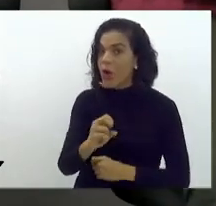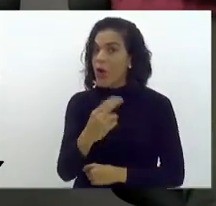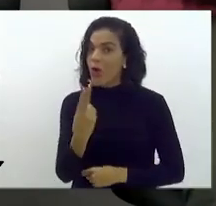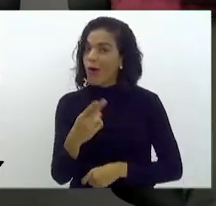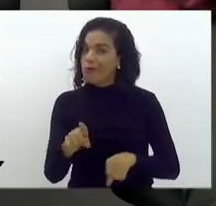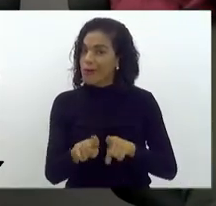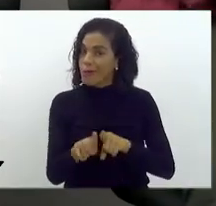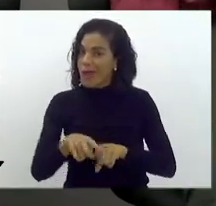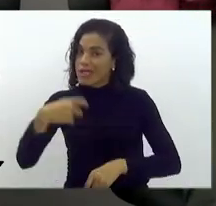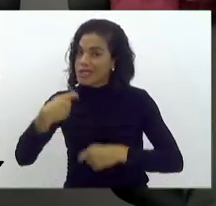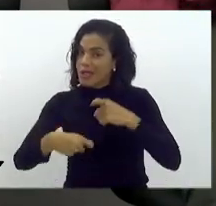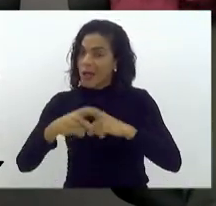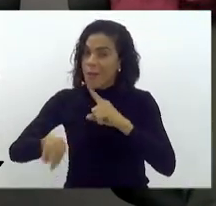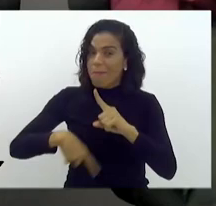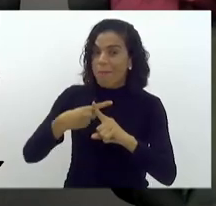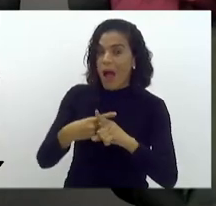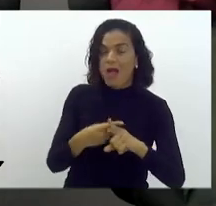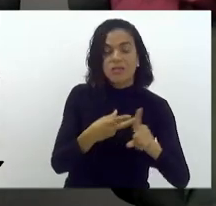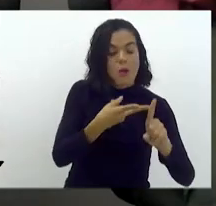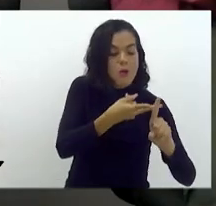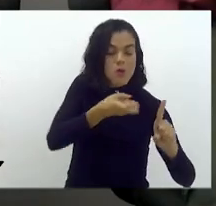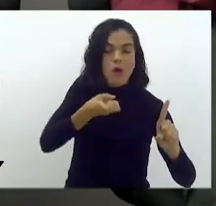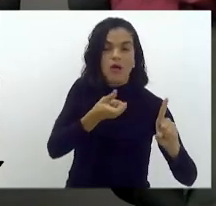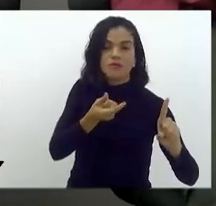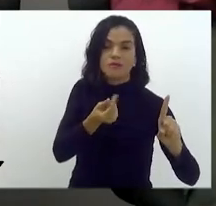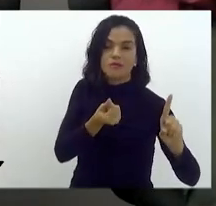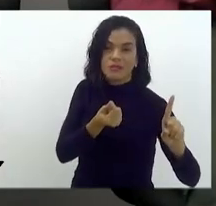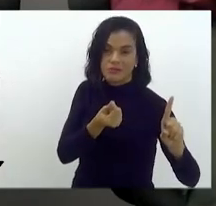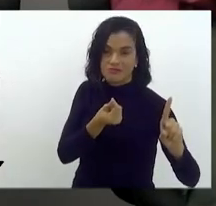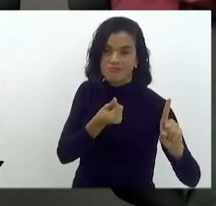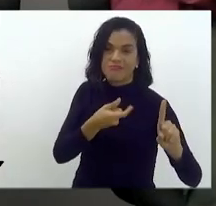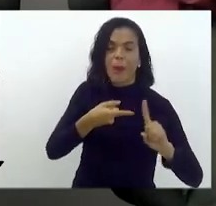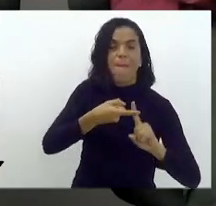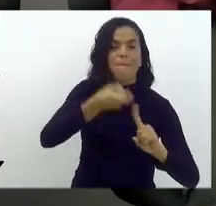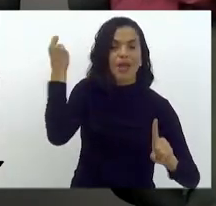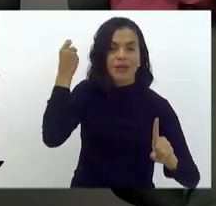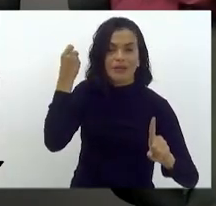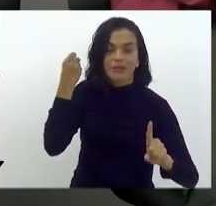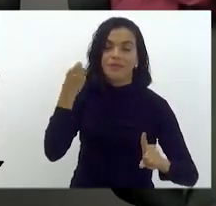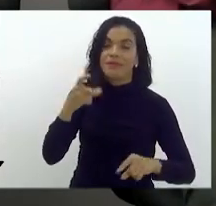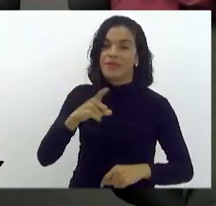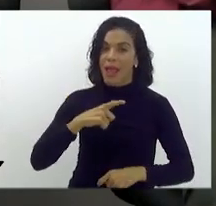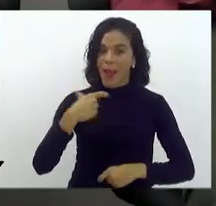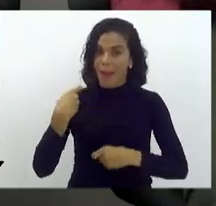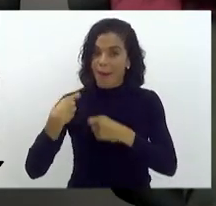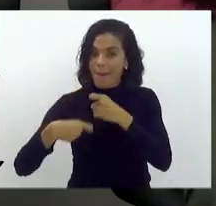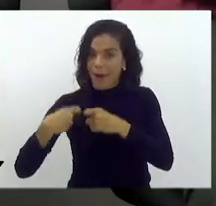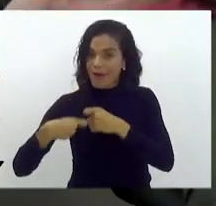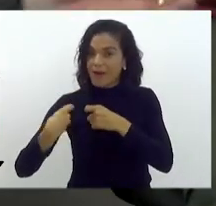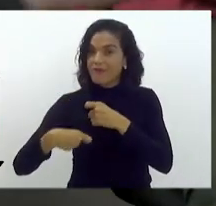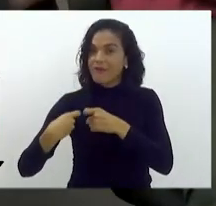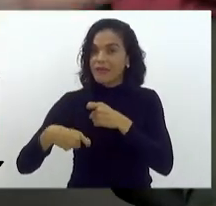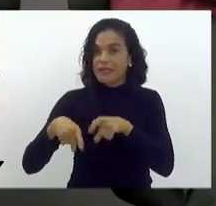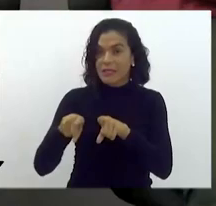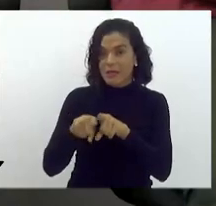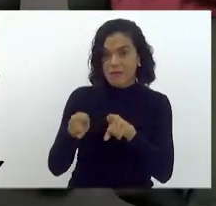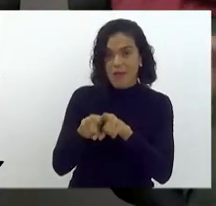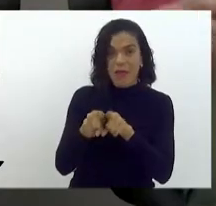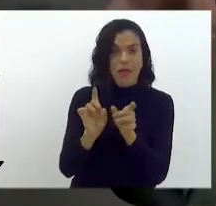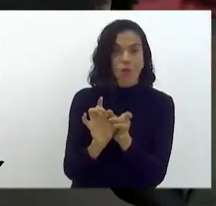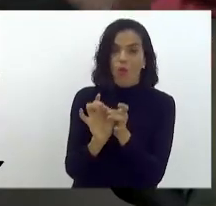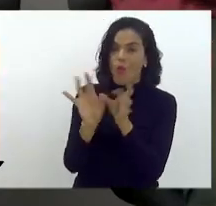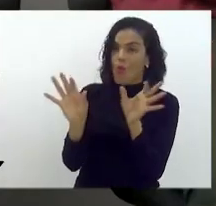sexuais e financeiros juntos né temos a pornografia Não